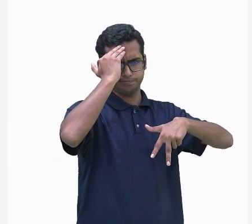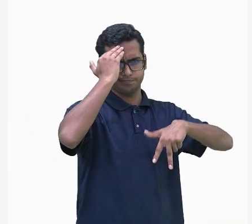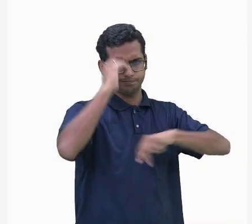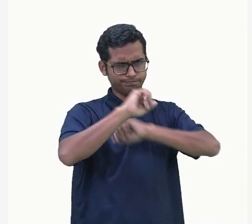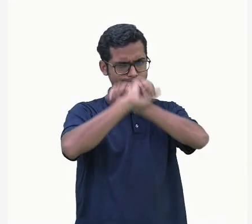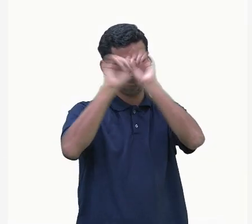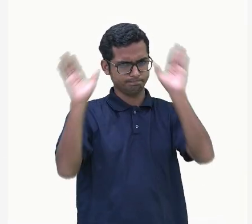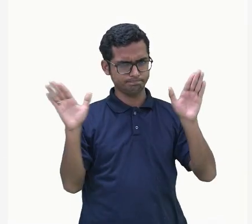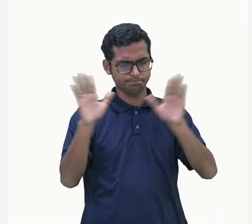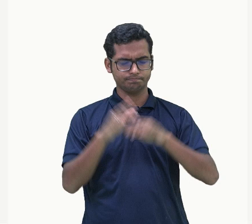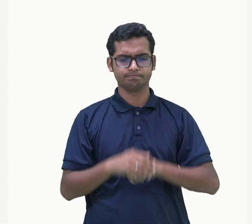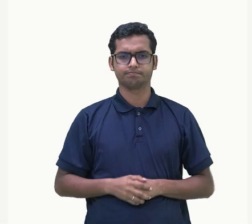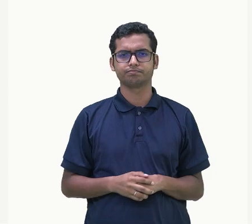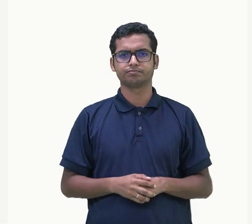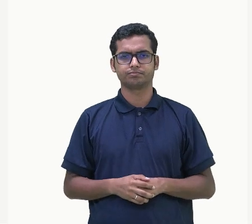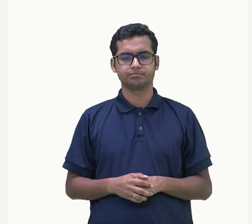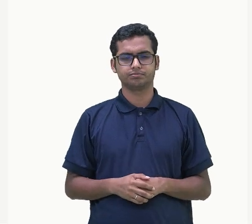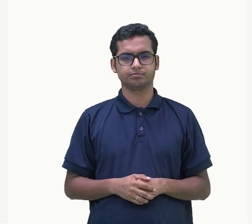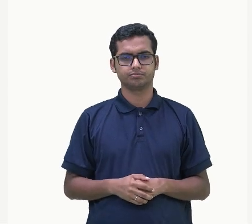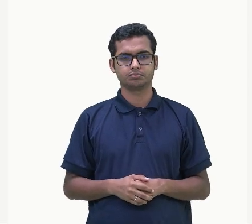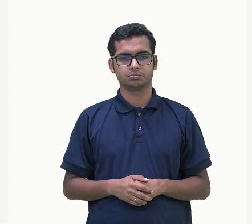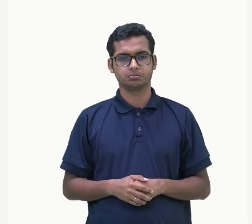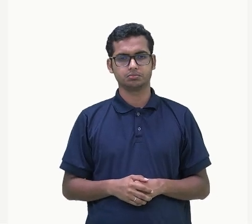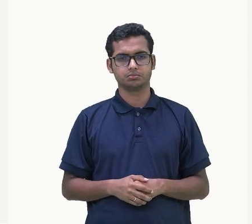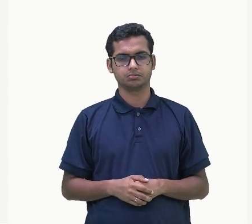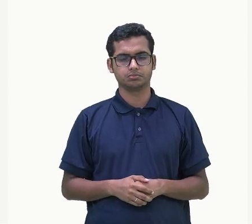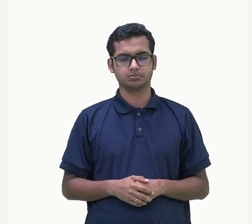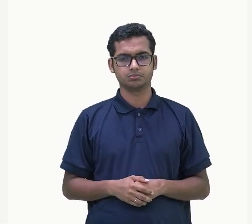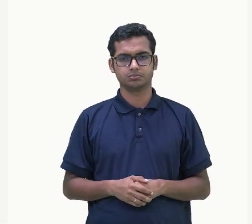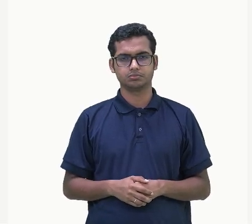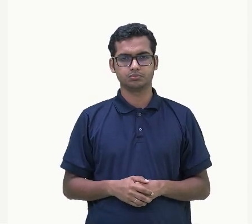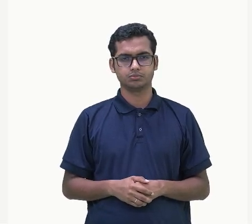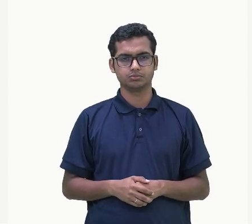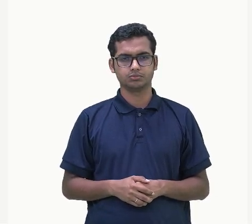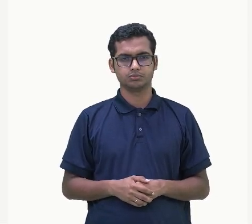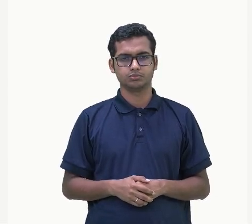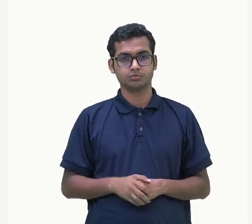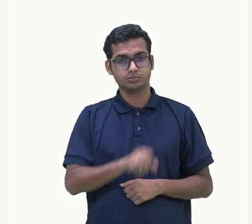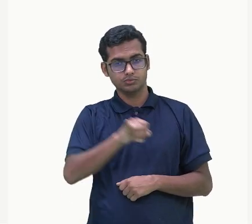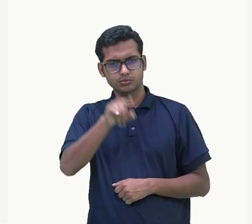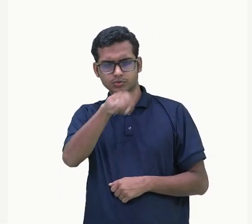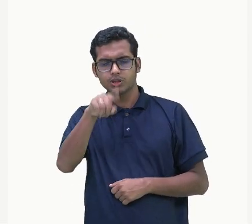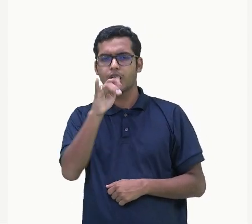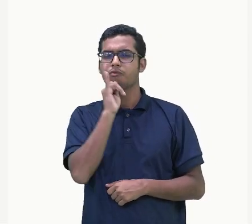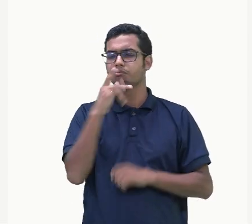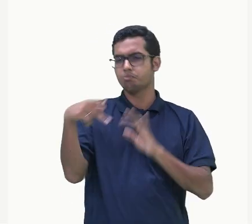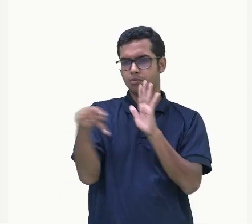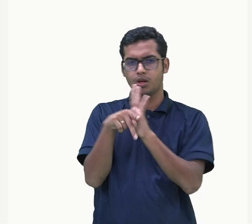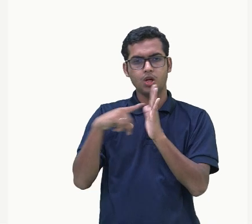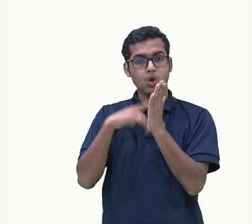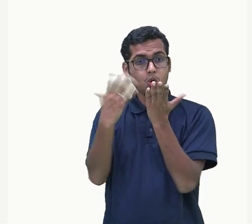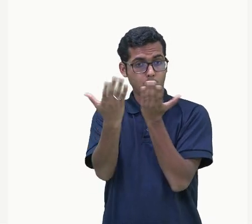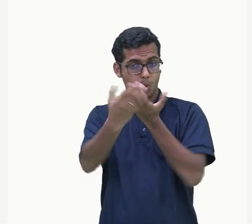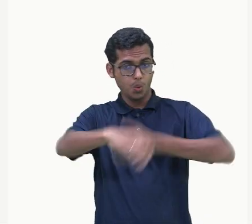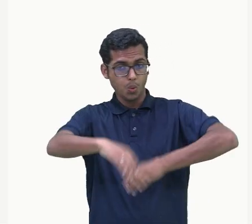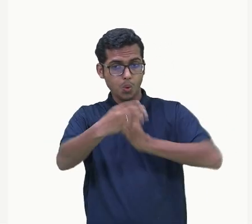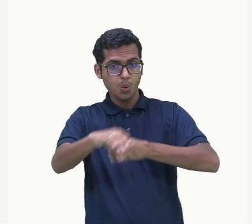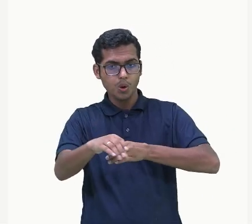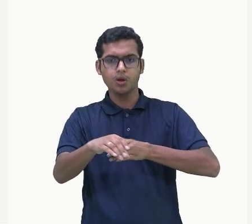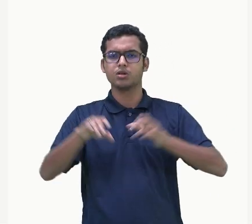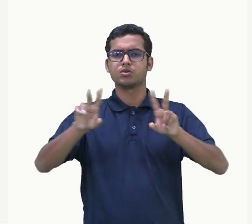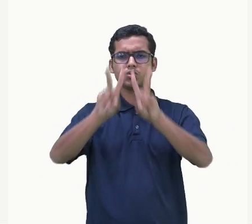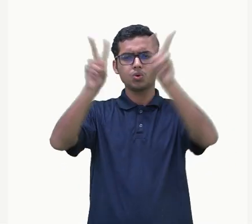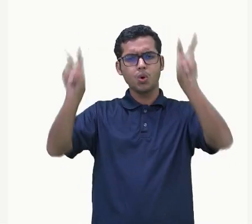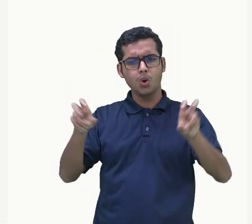que ele fosse rei. Se eu perguntar futuramente, se vocês lerem alguma avaliação em algum concurso, algo sobre